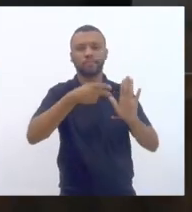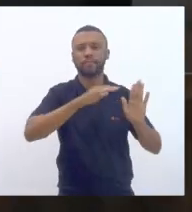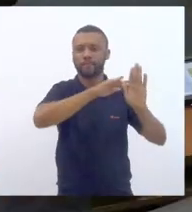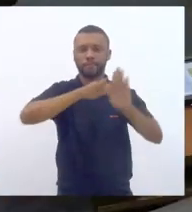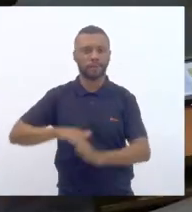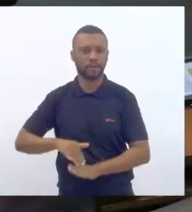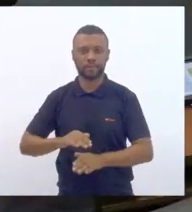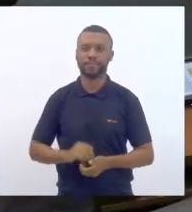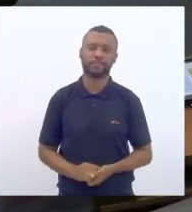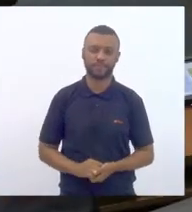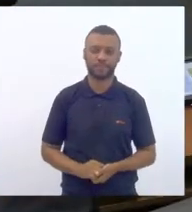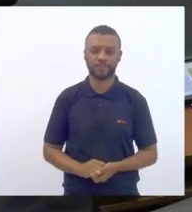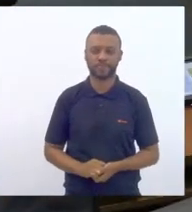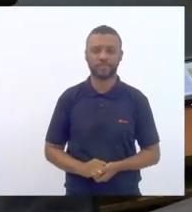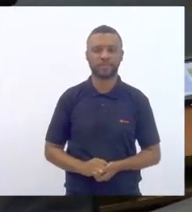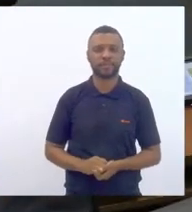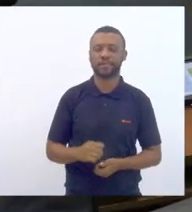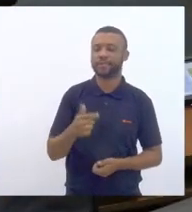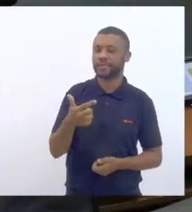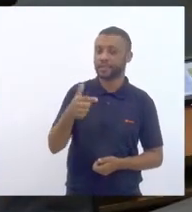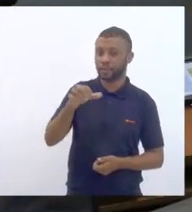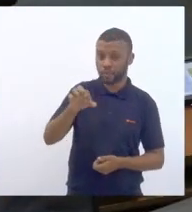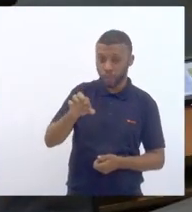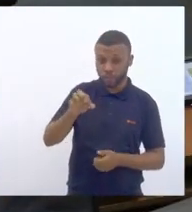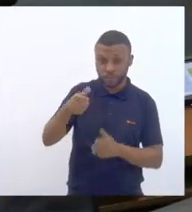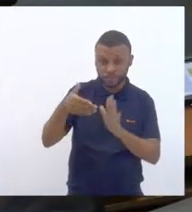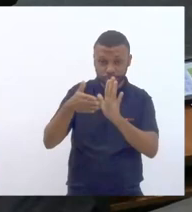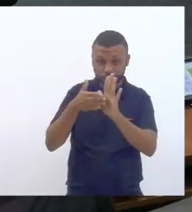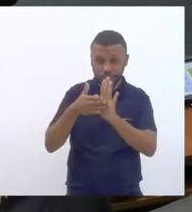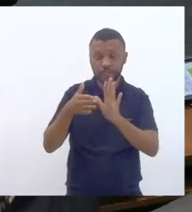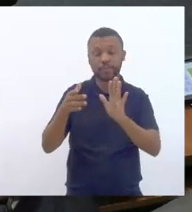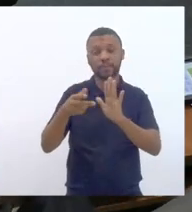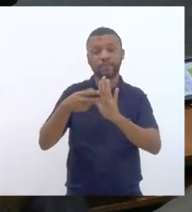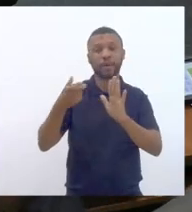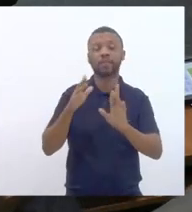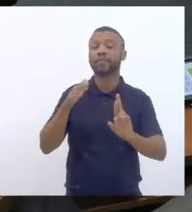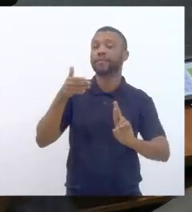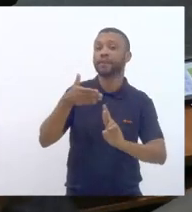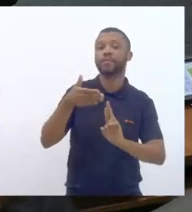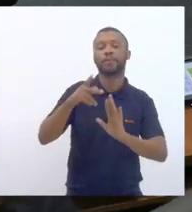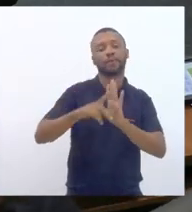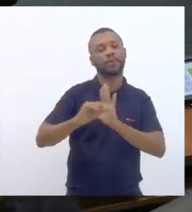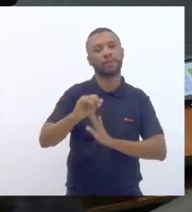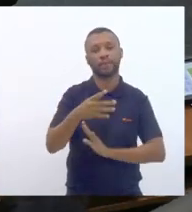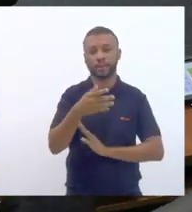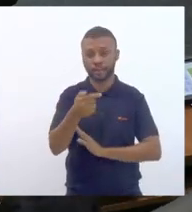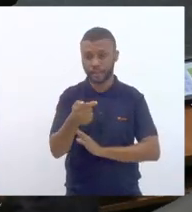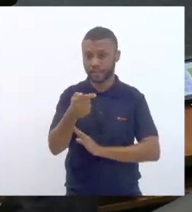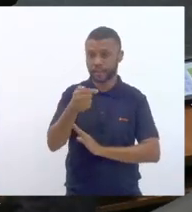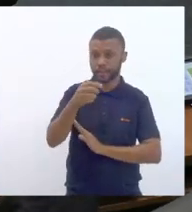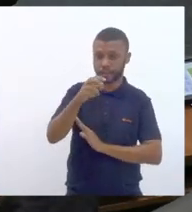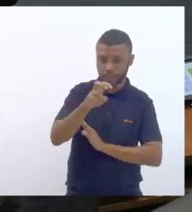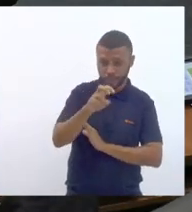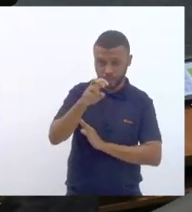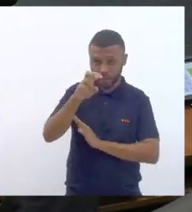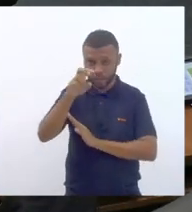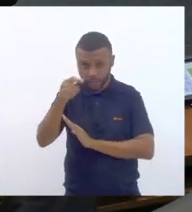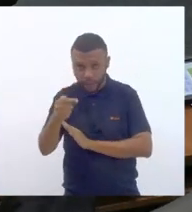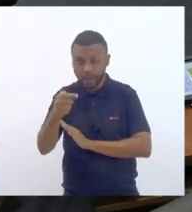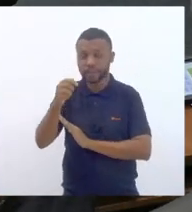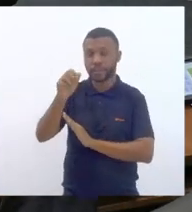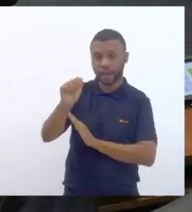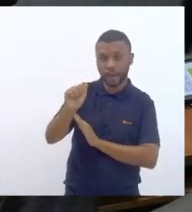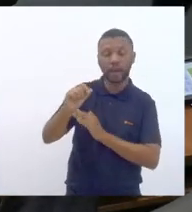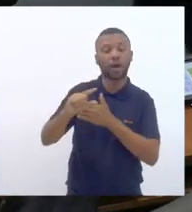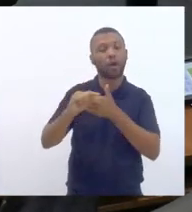derrubada. 39º da pauta, veto total aposto ao projeto de lei 4785A de 21, de autoria dos deputados